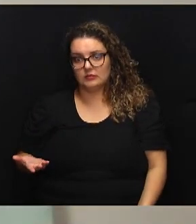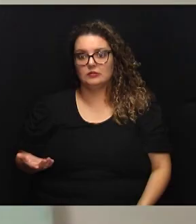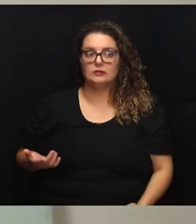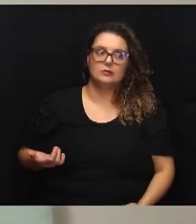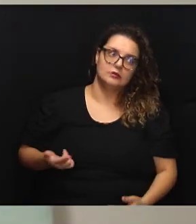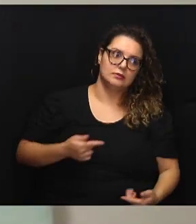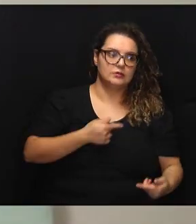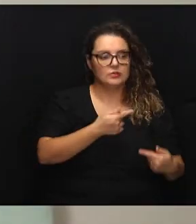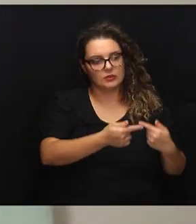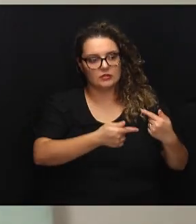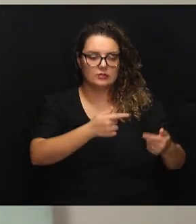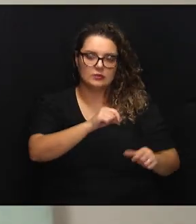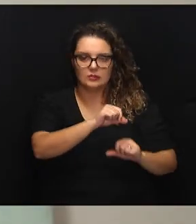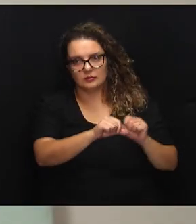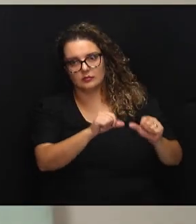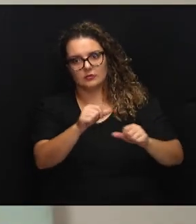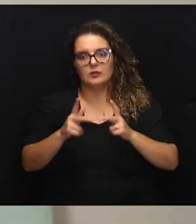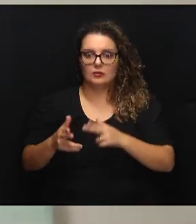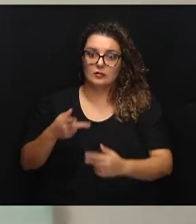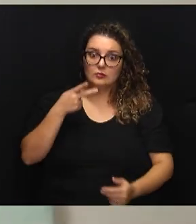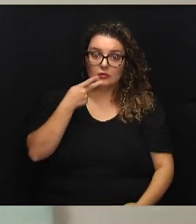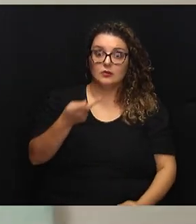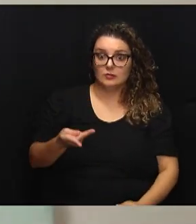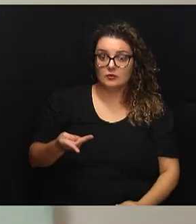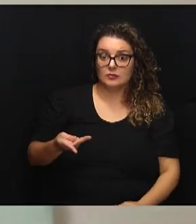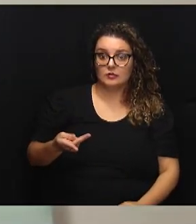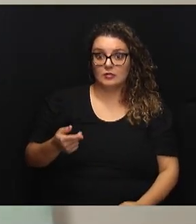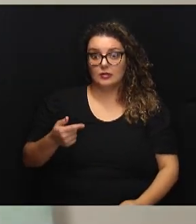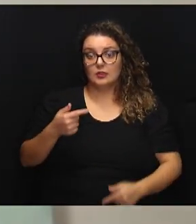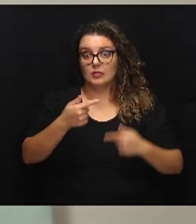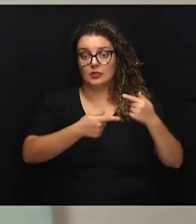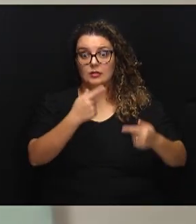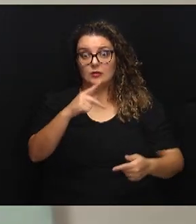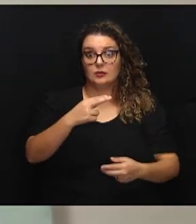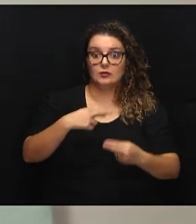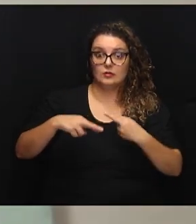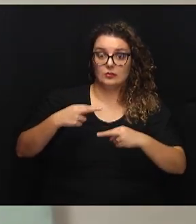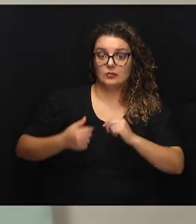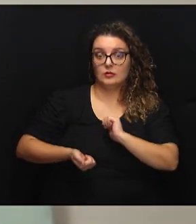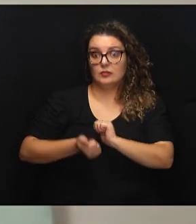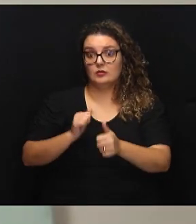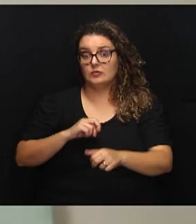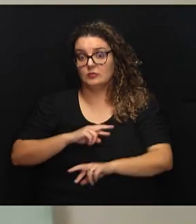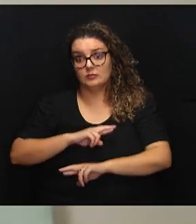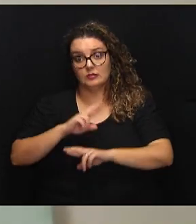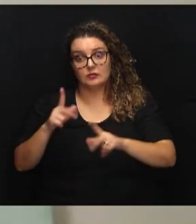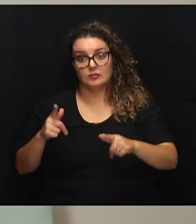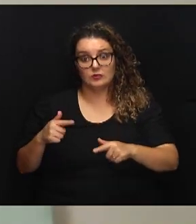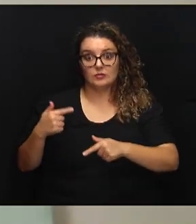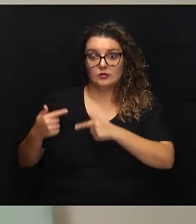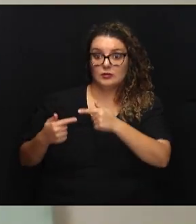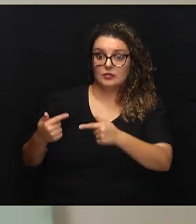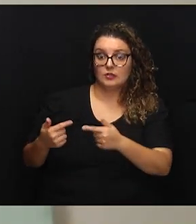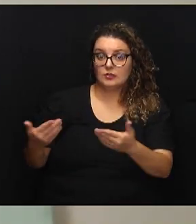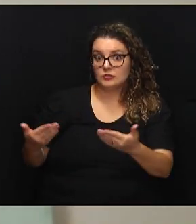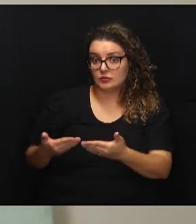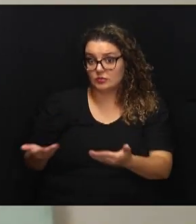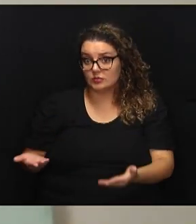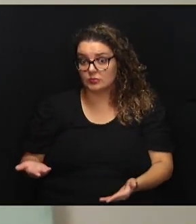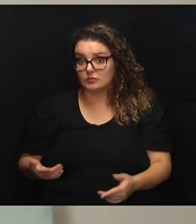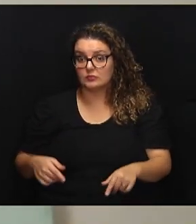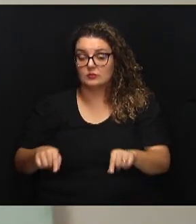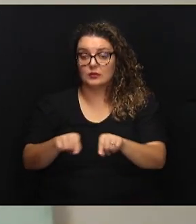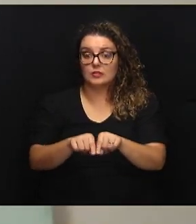tem mudanças, né? Que nem a gente colocou aqui, a sua geração tem uma relação com o esporte completamente diferente da relação de hoje, mas ao mesmo